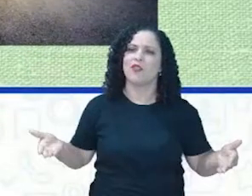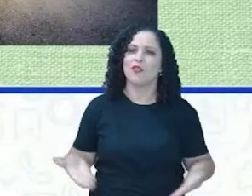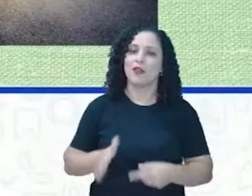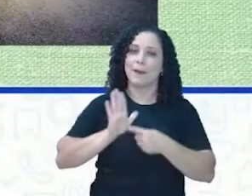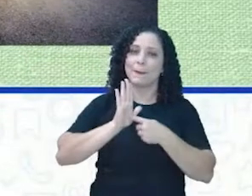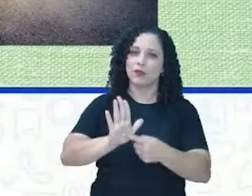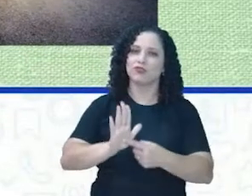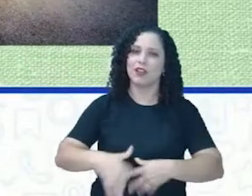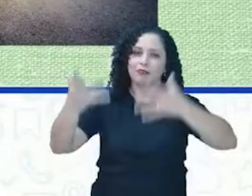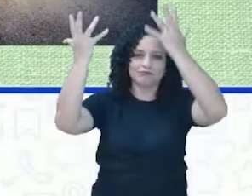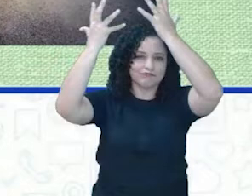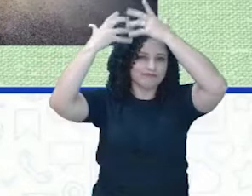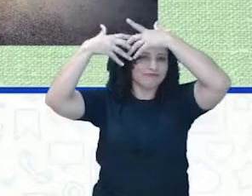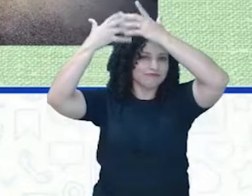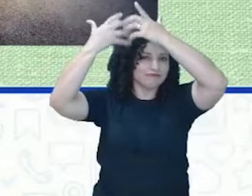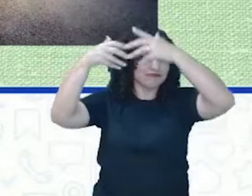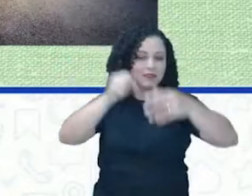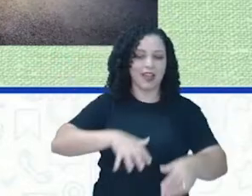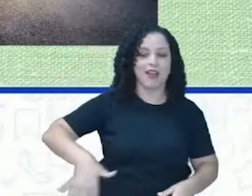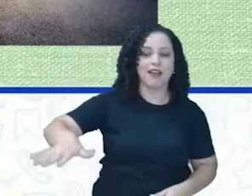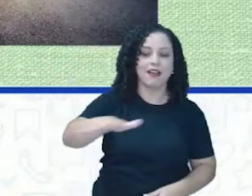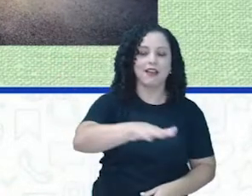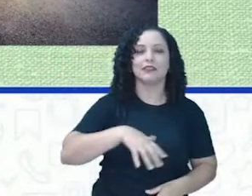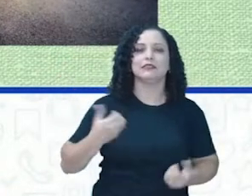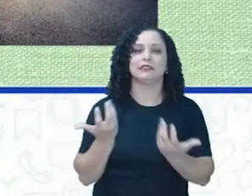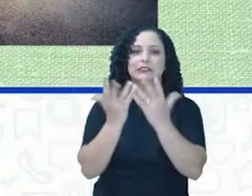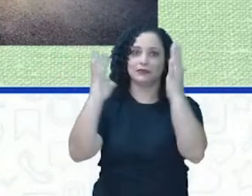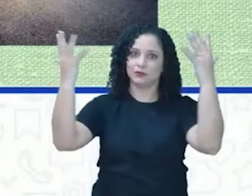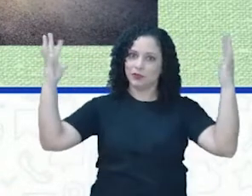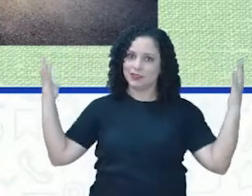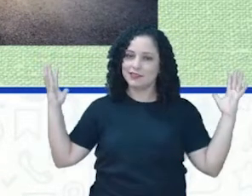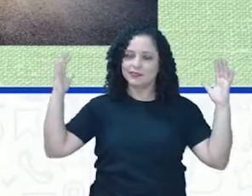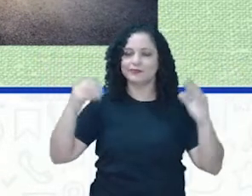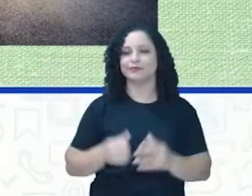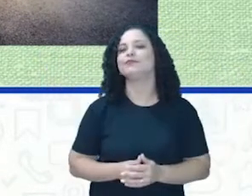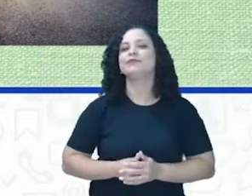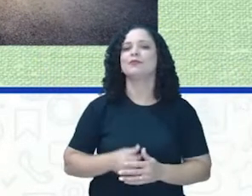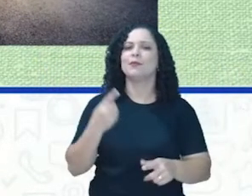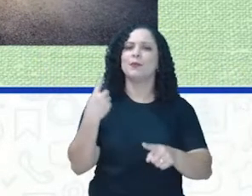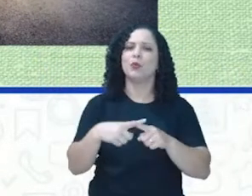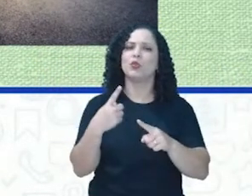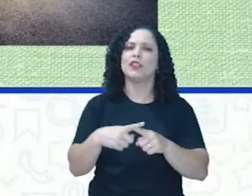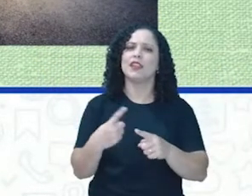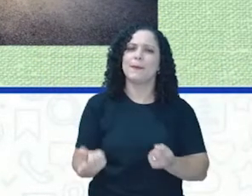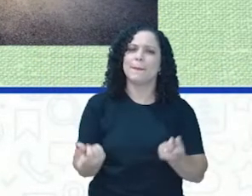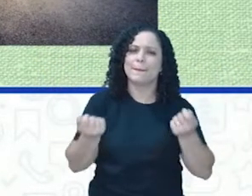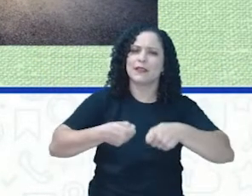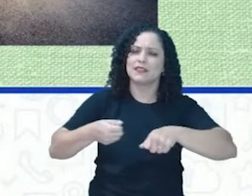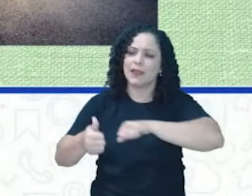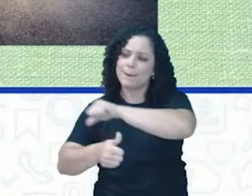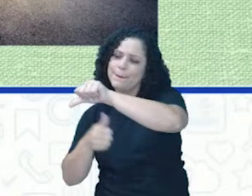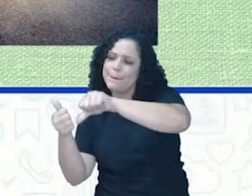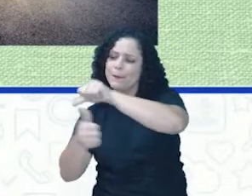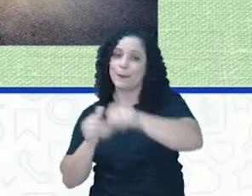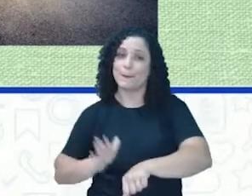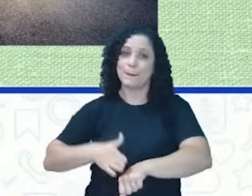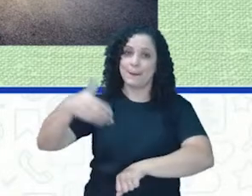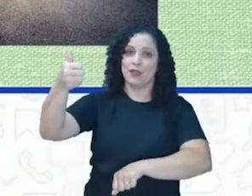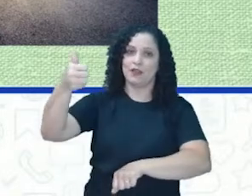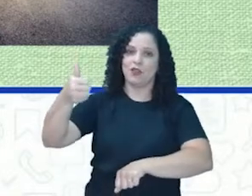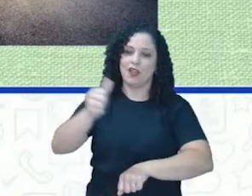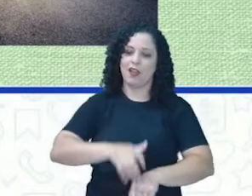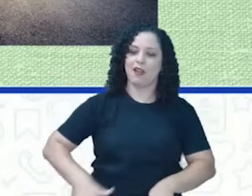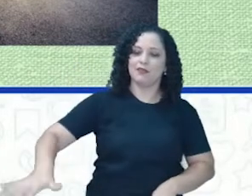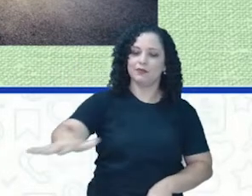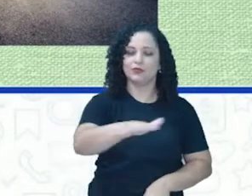a entrar na reflexão ambiental. Então, por que nós precisamos mudar o ambiente? Buscamos um maior conforto,